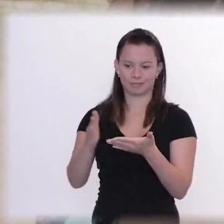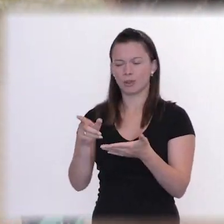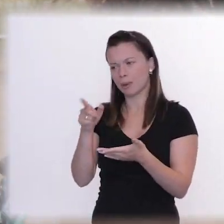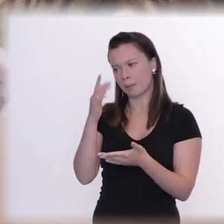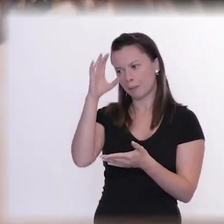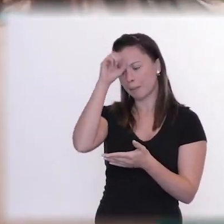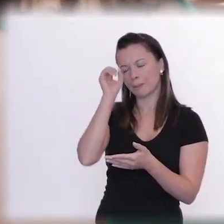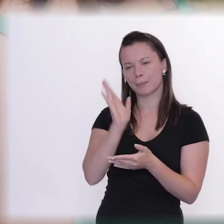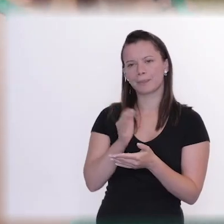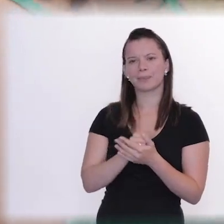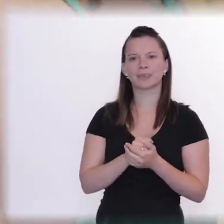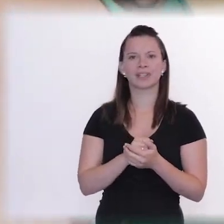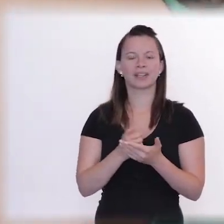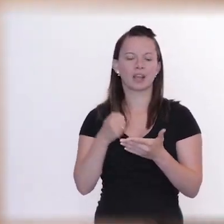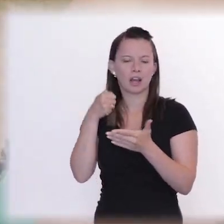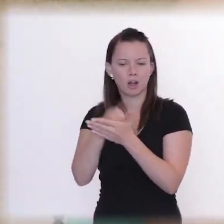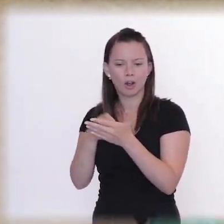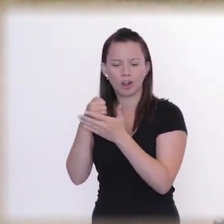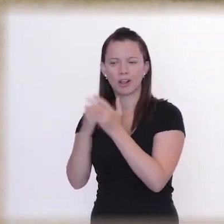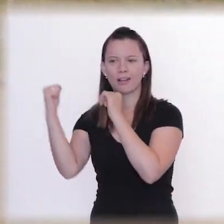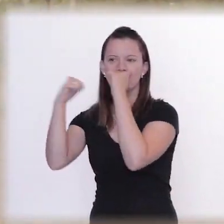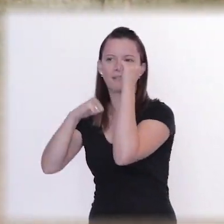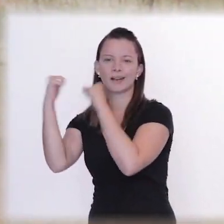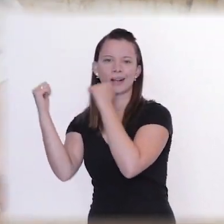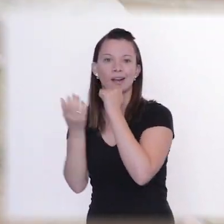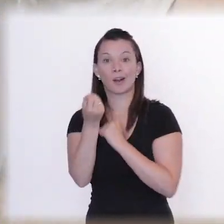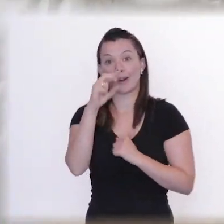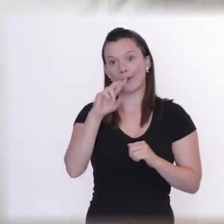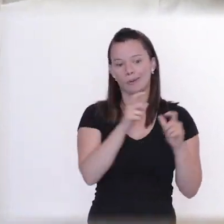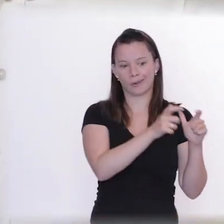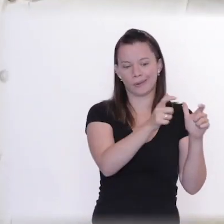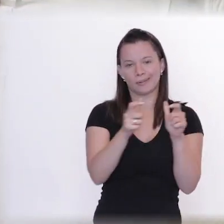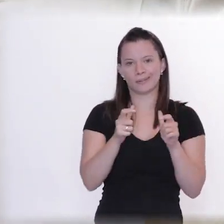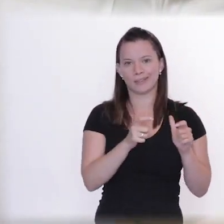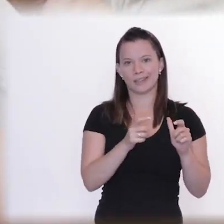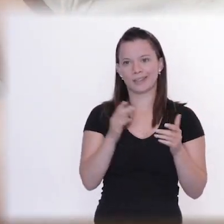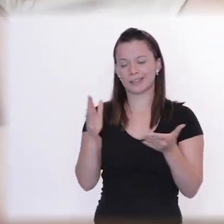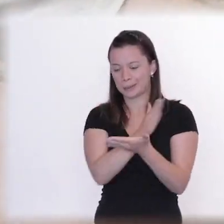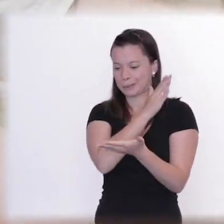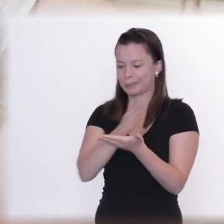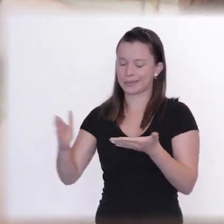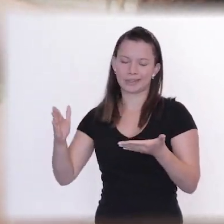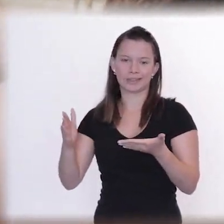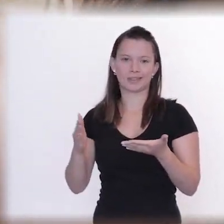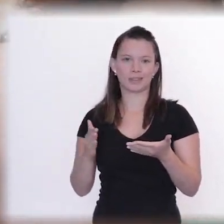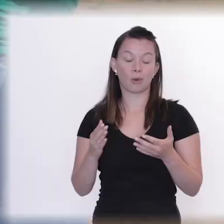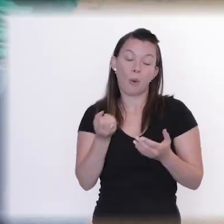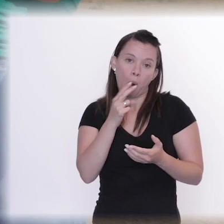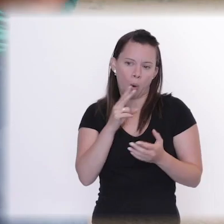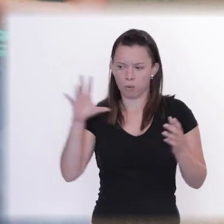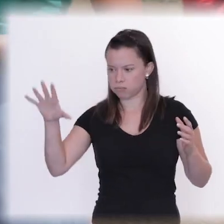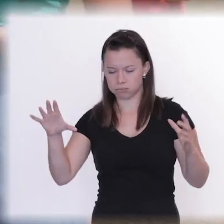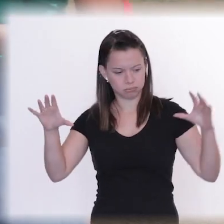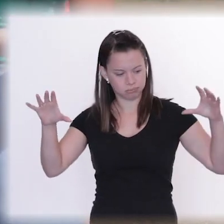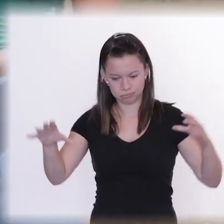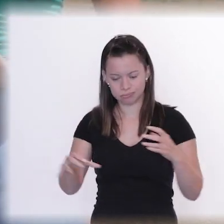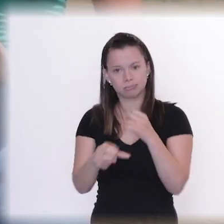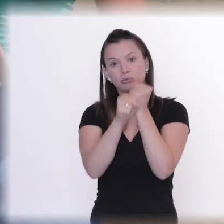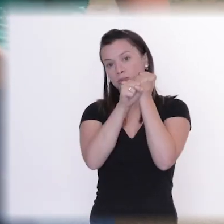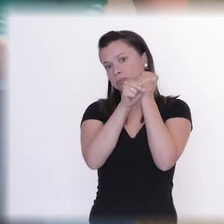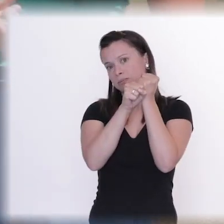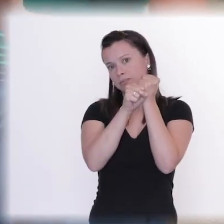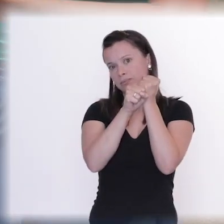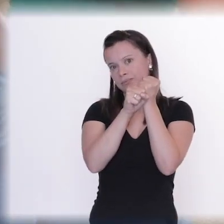que era a luta da fábrica ou era a luta do bairro, né? Tipo, era separado. Ou uma soma, né? Como se as duas coisas